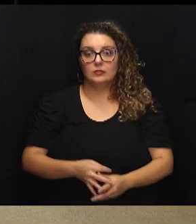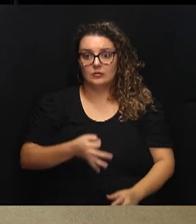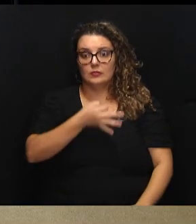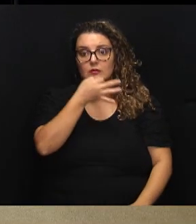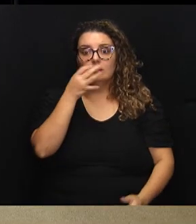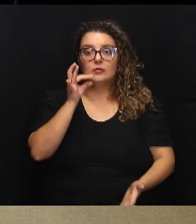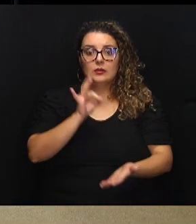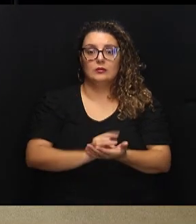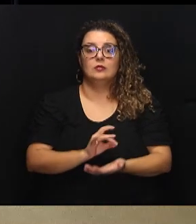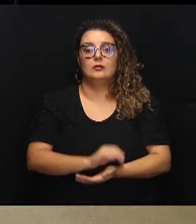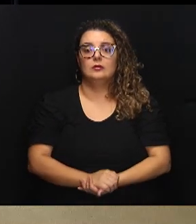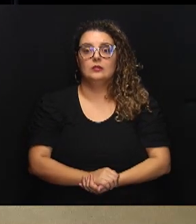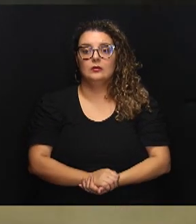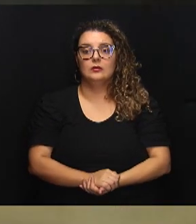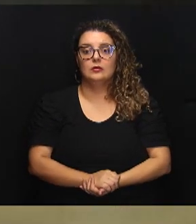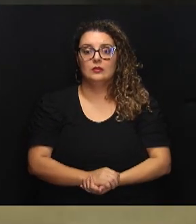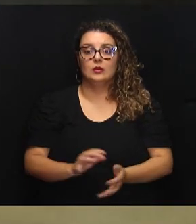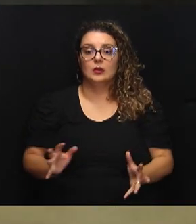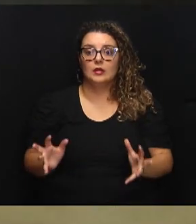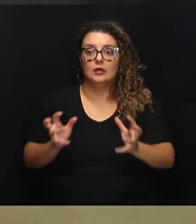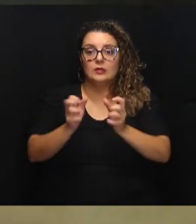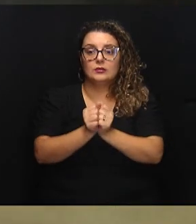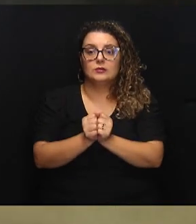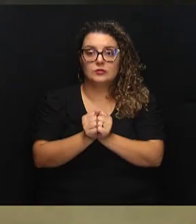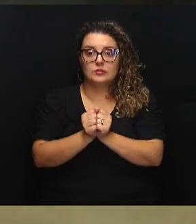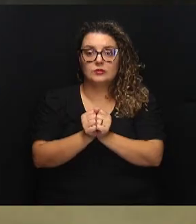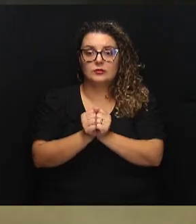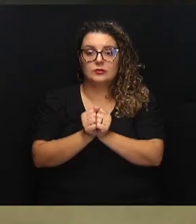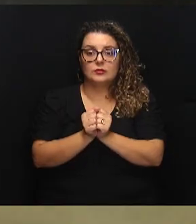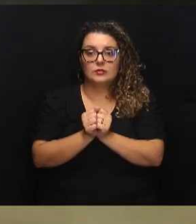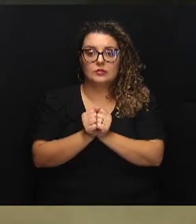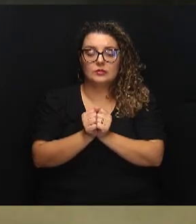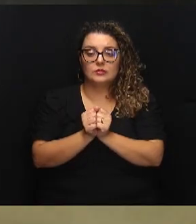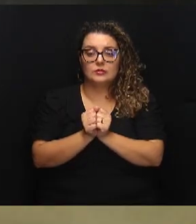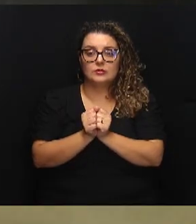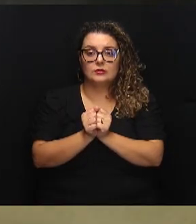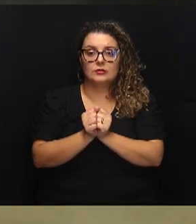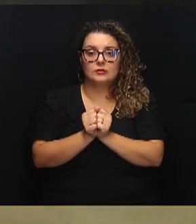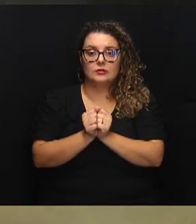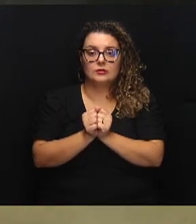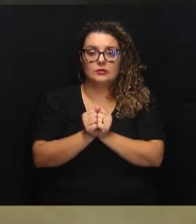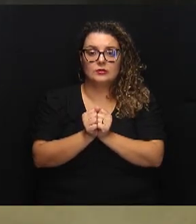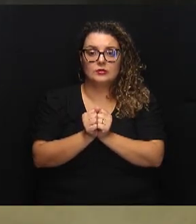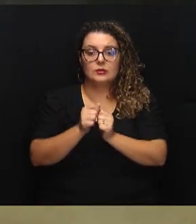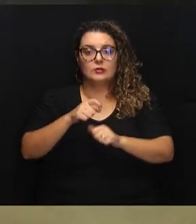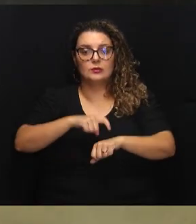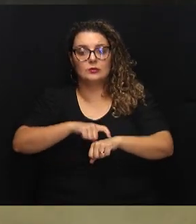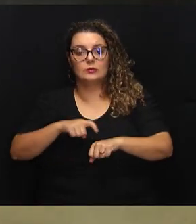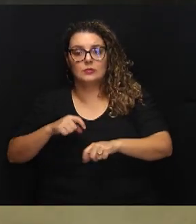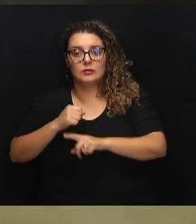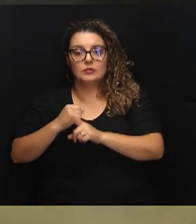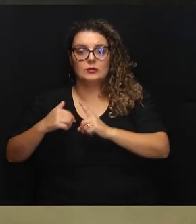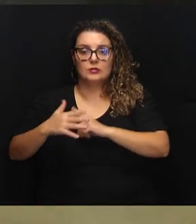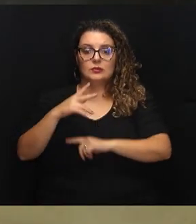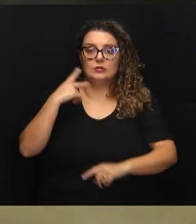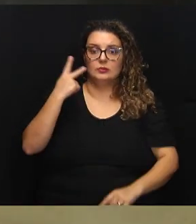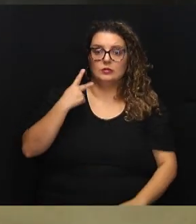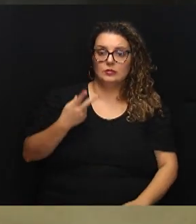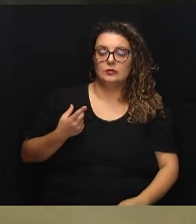E aí a gente alia essa questão da situação, social,